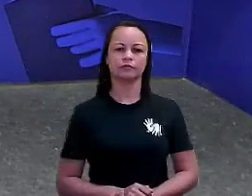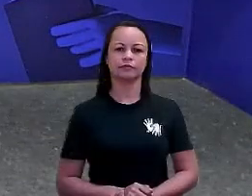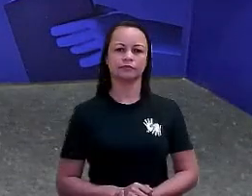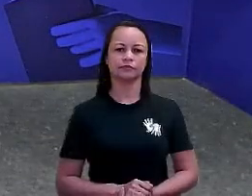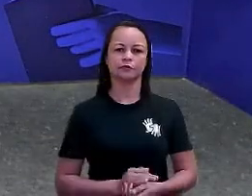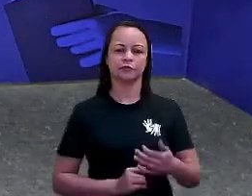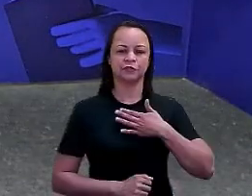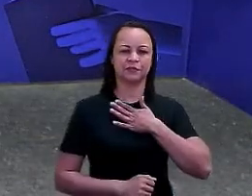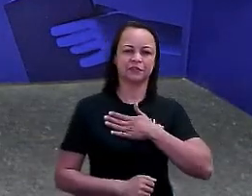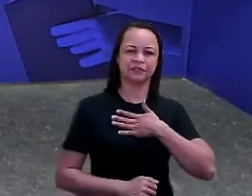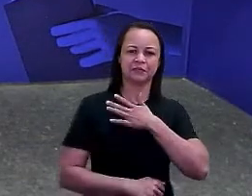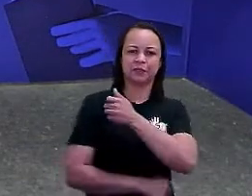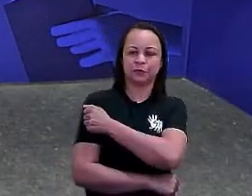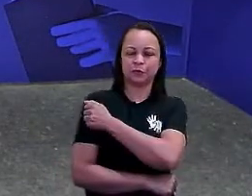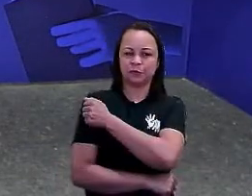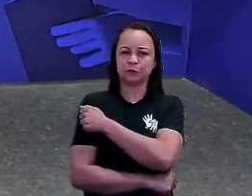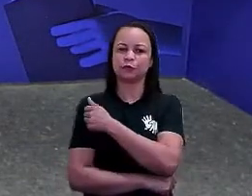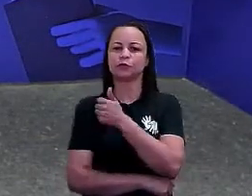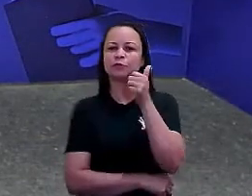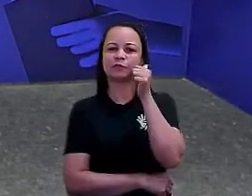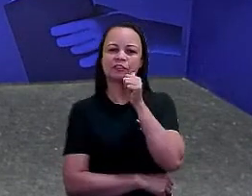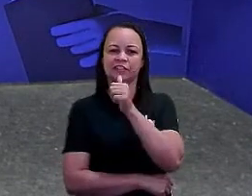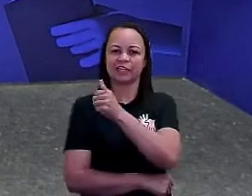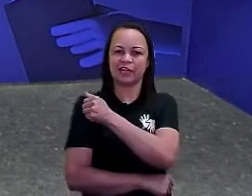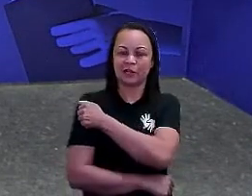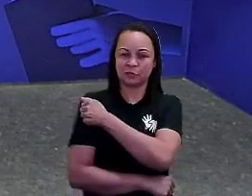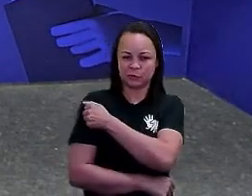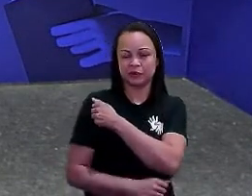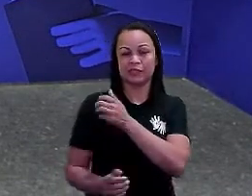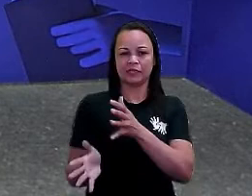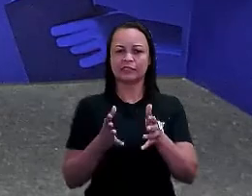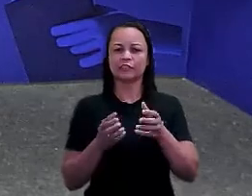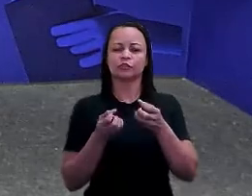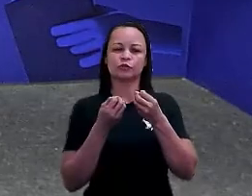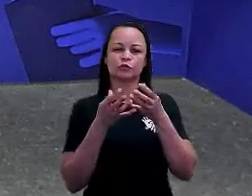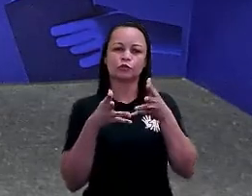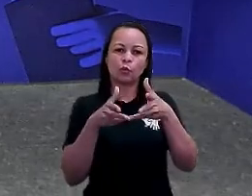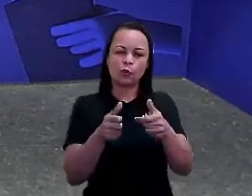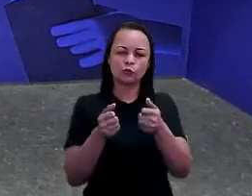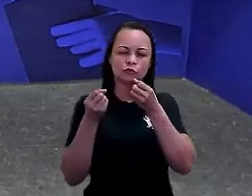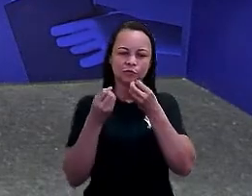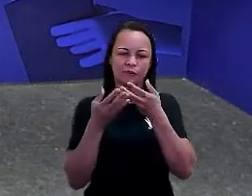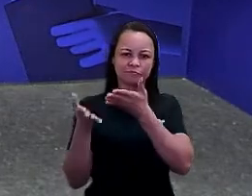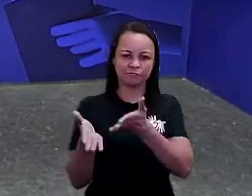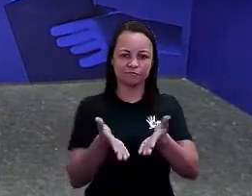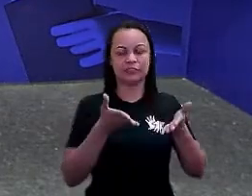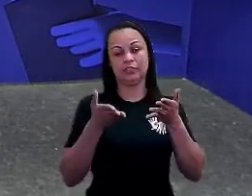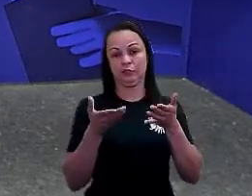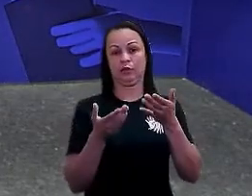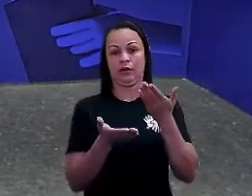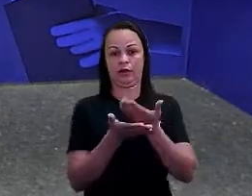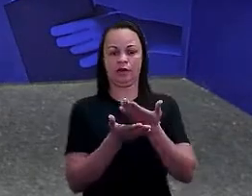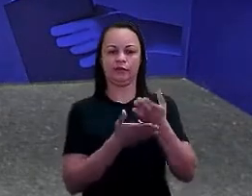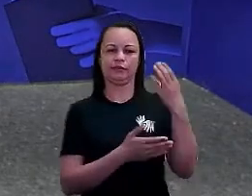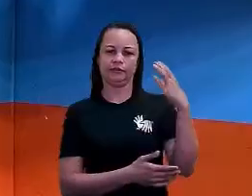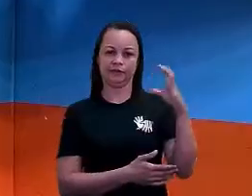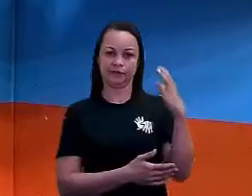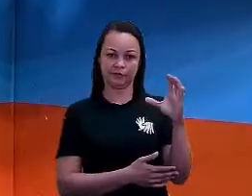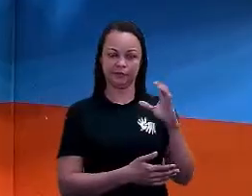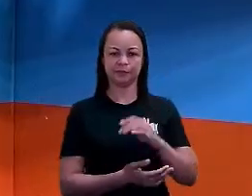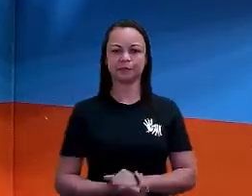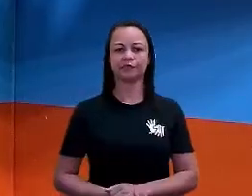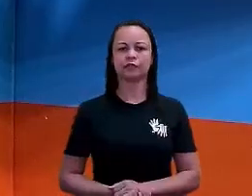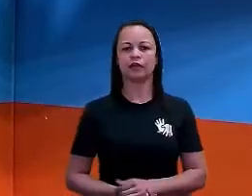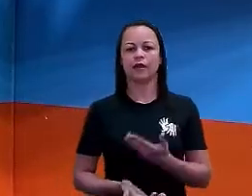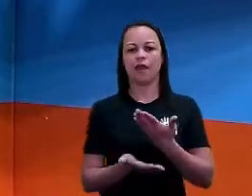Meus queridos alunos, minhas queridas alunas, sejam todos bem-vindos e bem-vindas a mais uma aula de Ciências da Natureza. Nessa